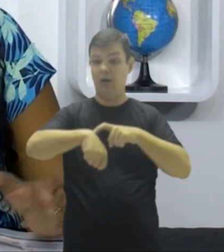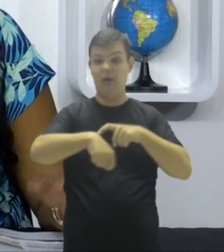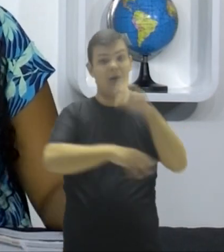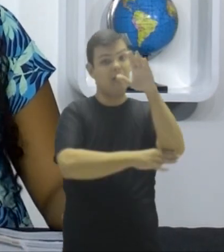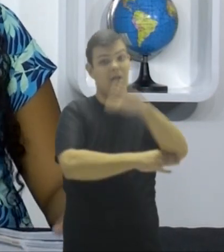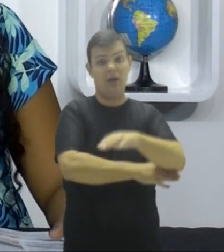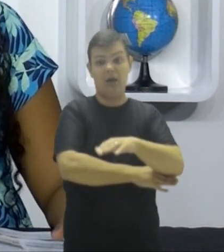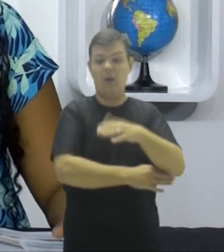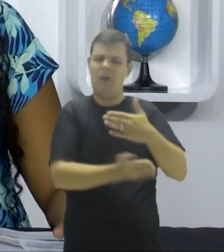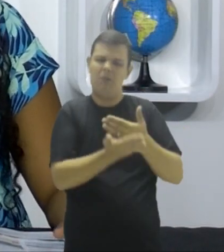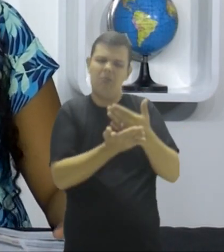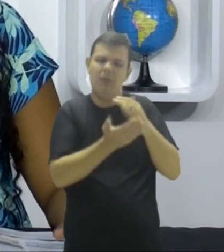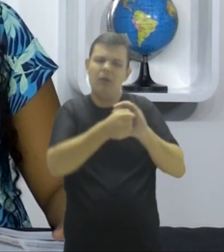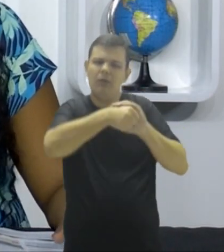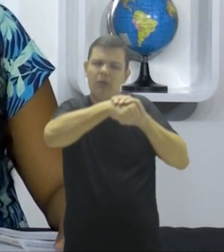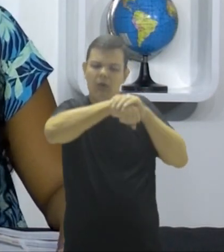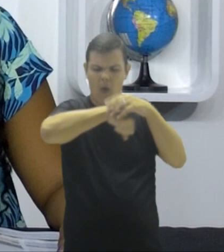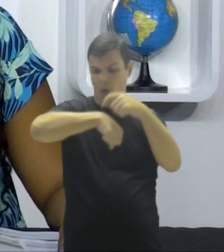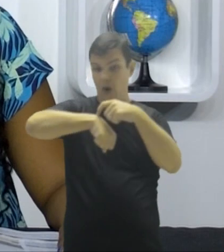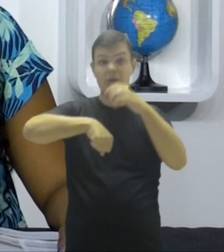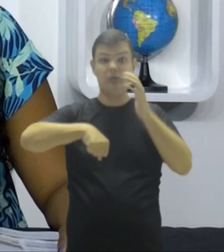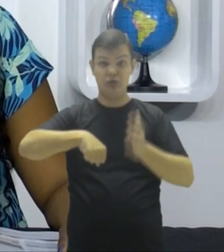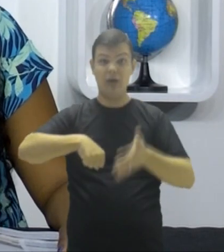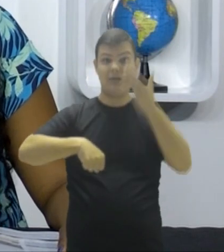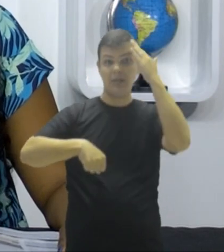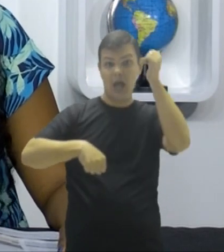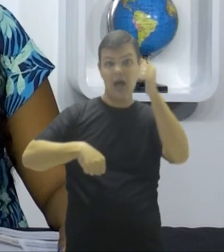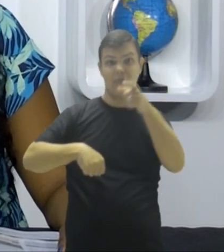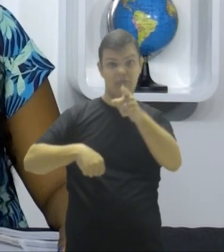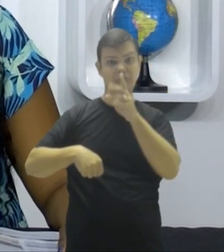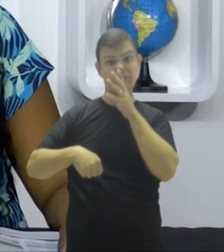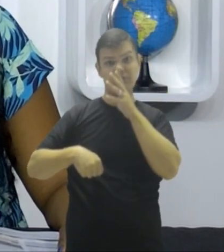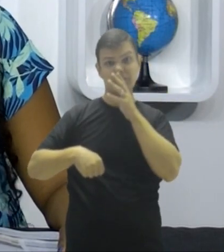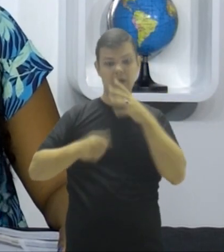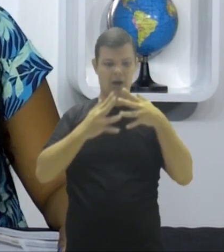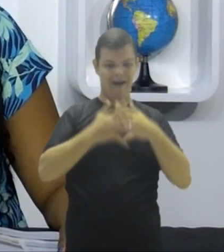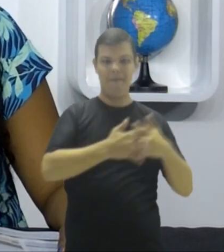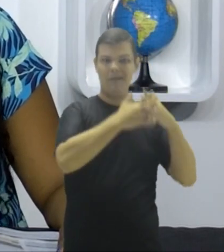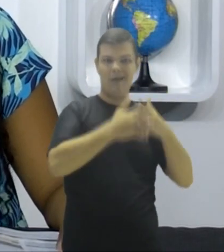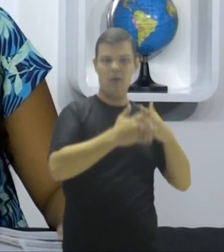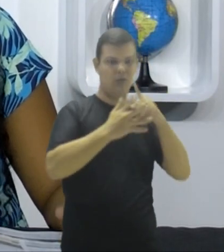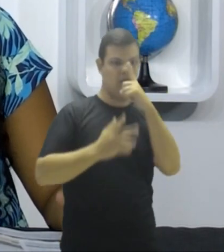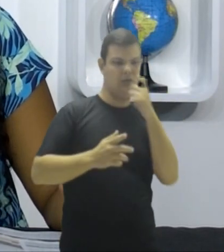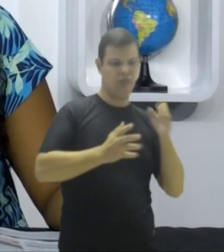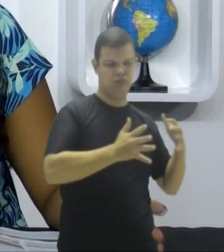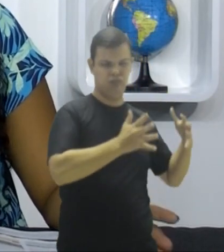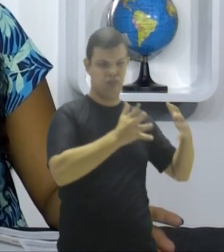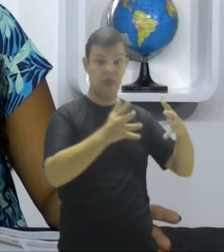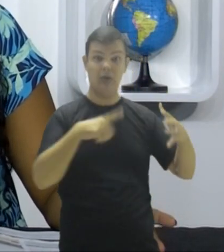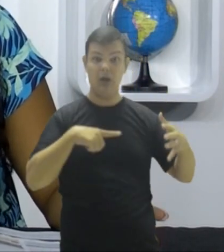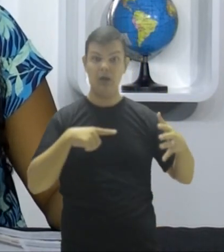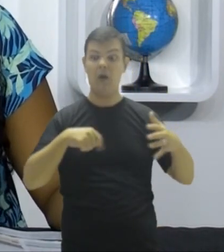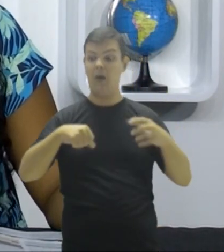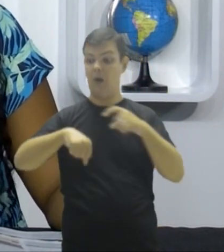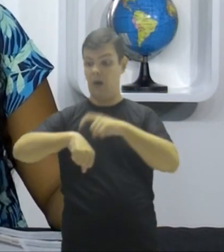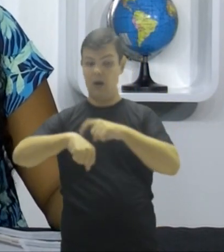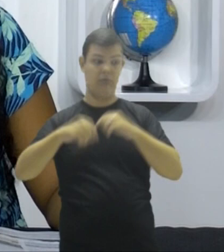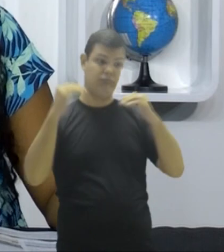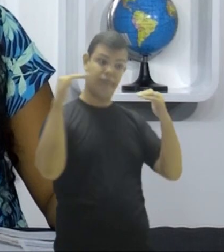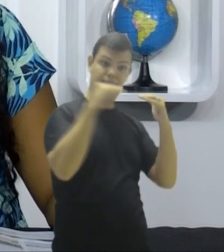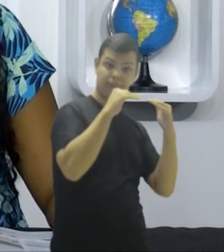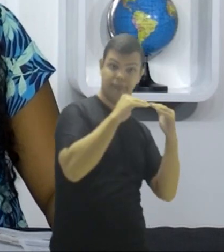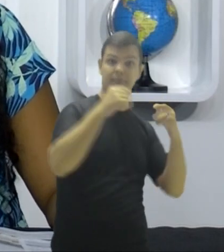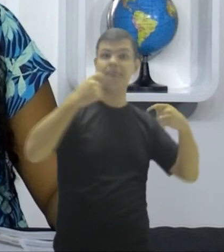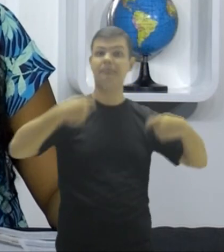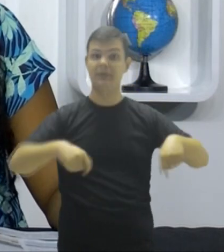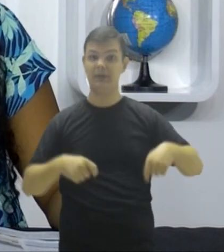da tarde, no comecinho da noite. Se você já sabe o horário que o lixeiro passa, o caminhão da coleta passa, você tem que se adequar a esse horário